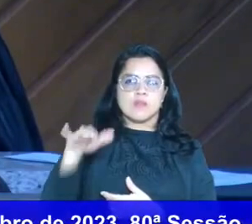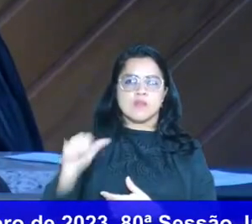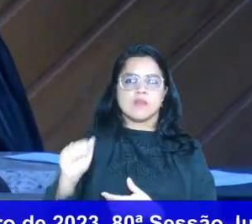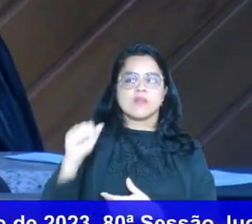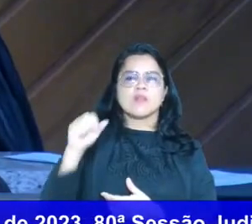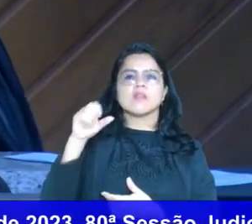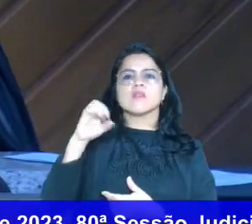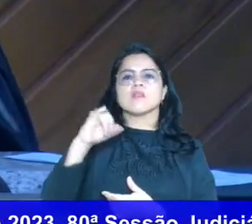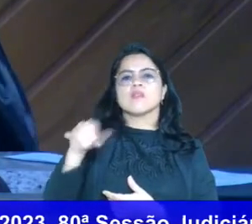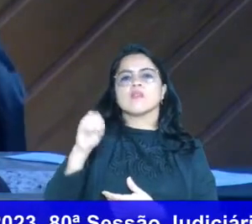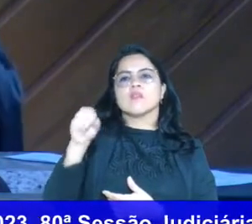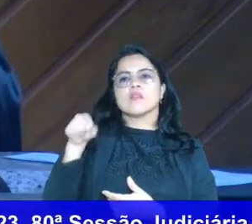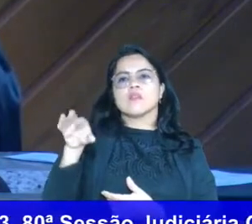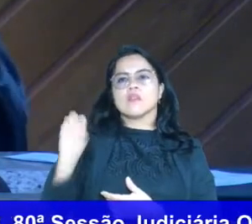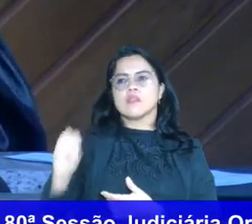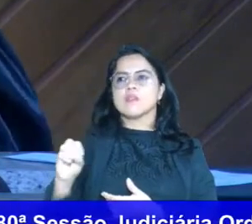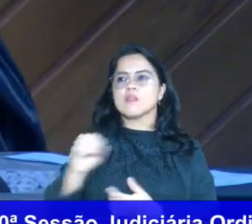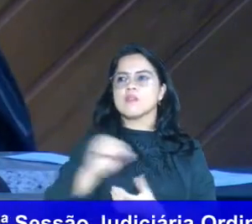João Lages.